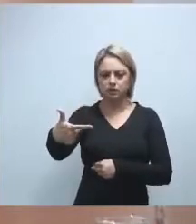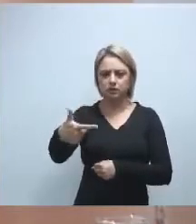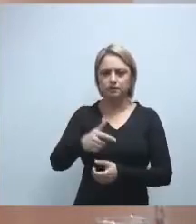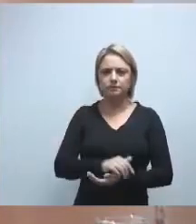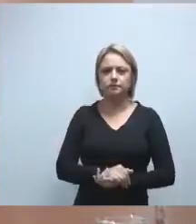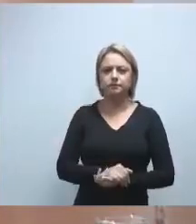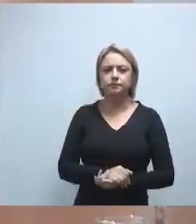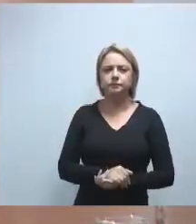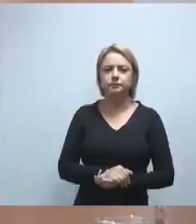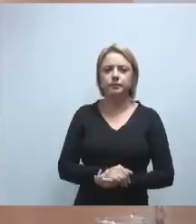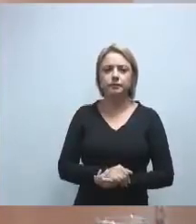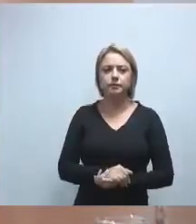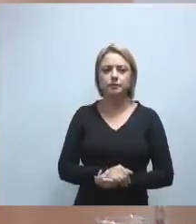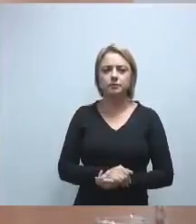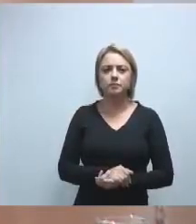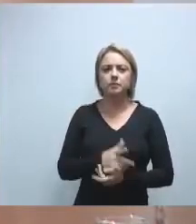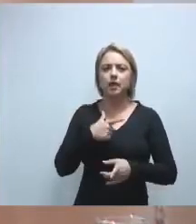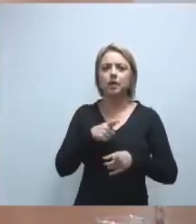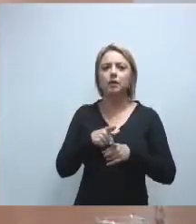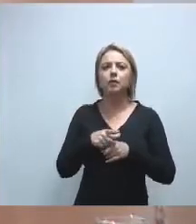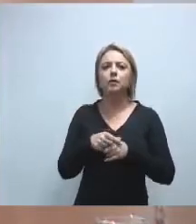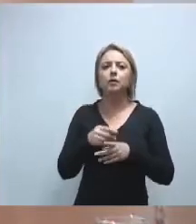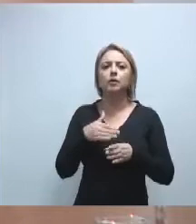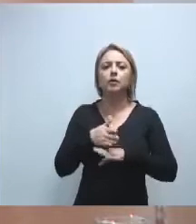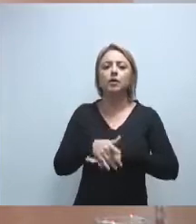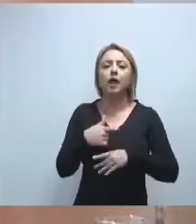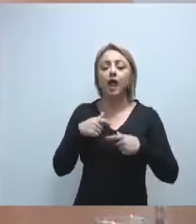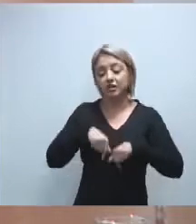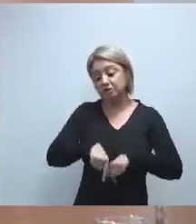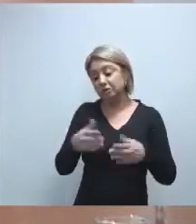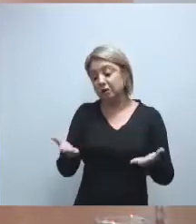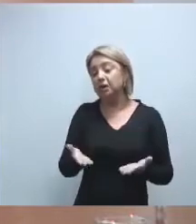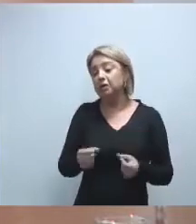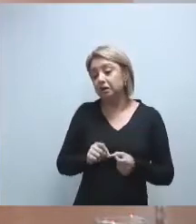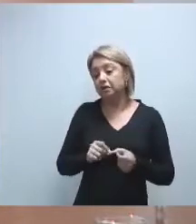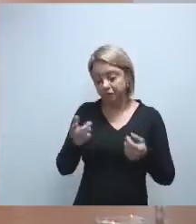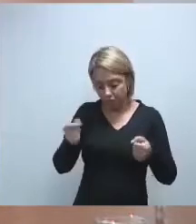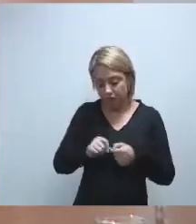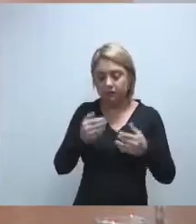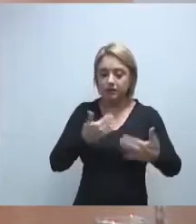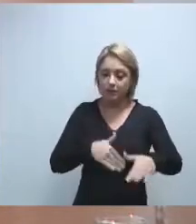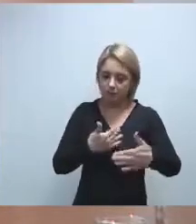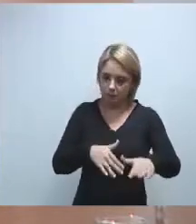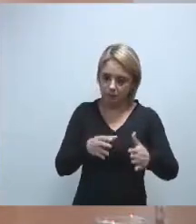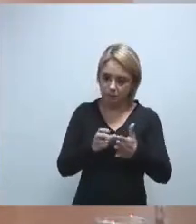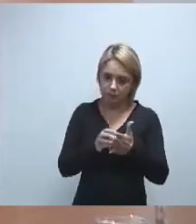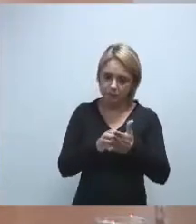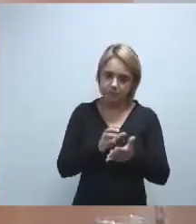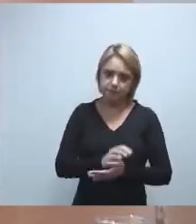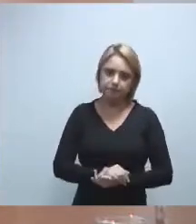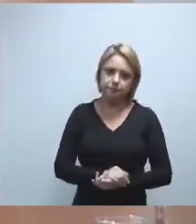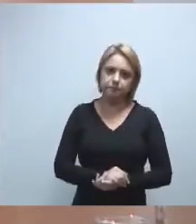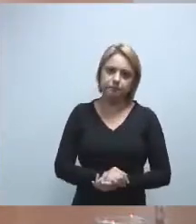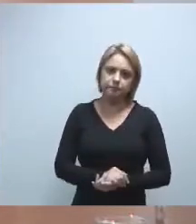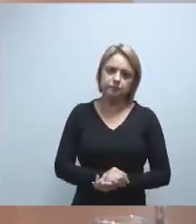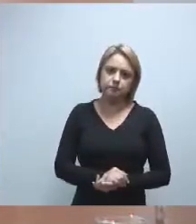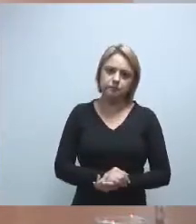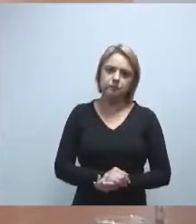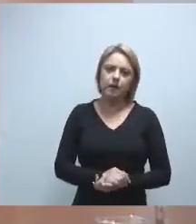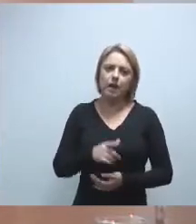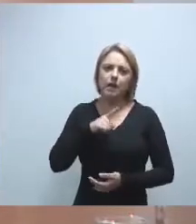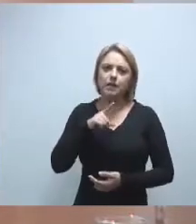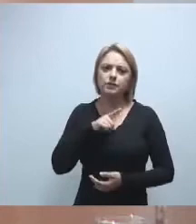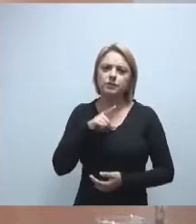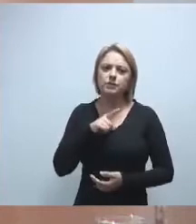eu fui falar já tô aqui mesmo eu vou fazer a prova e